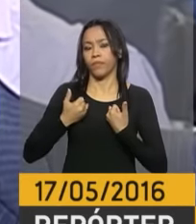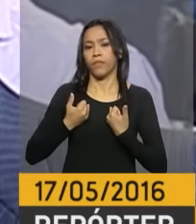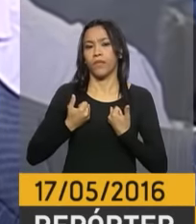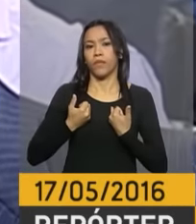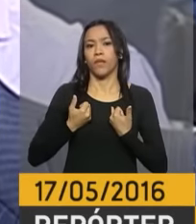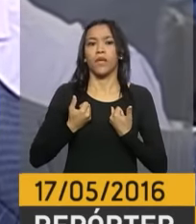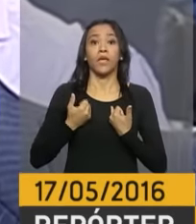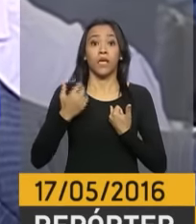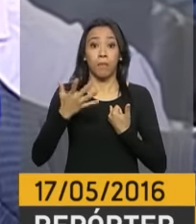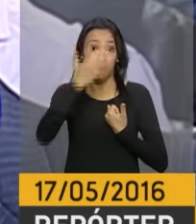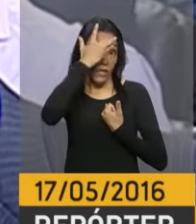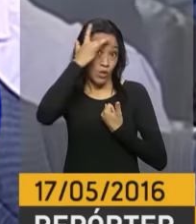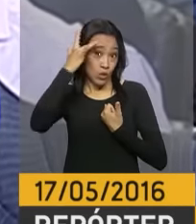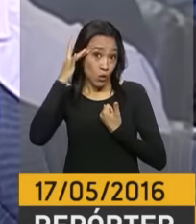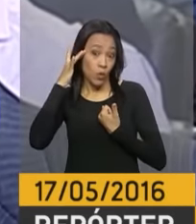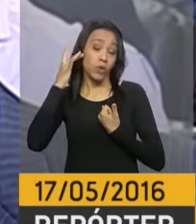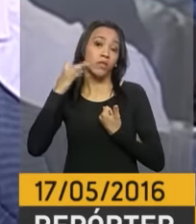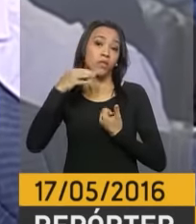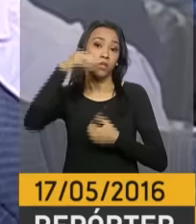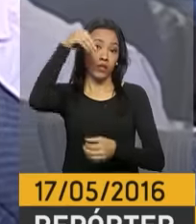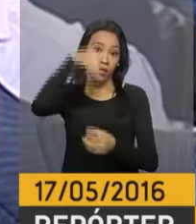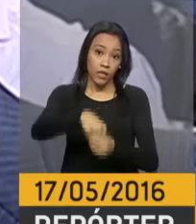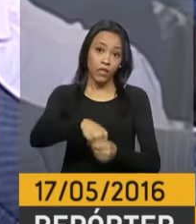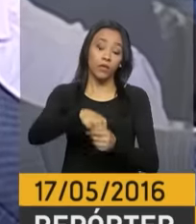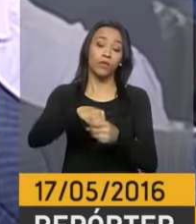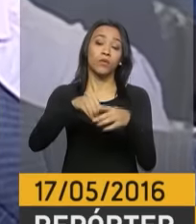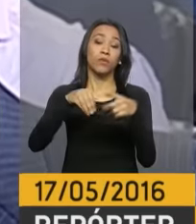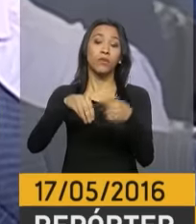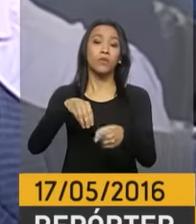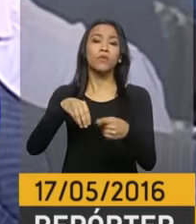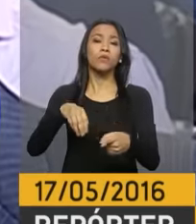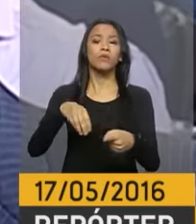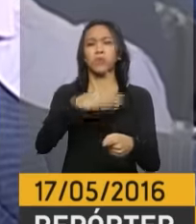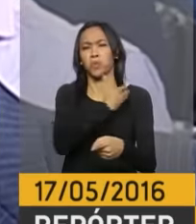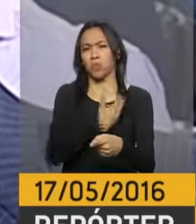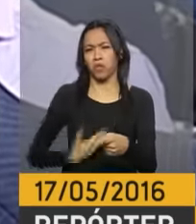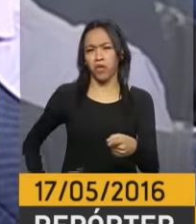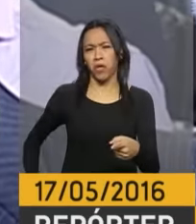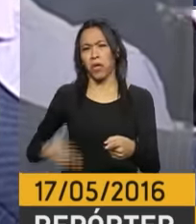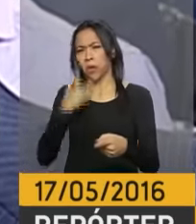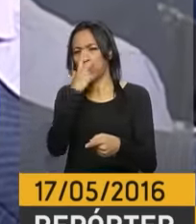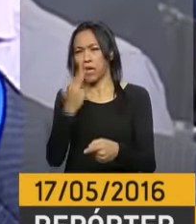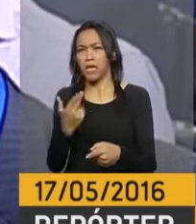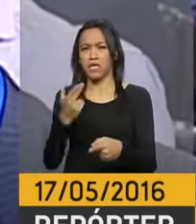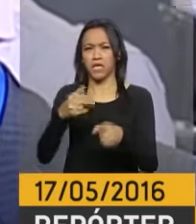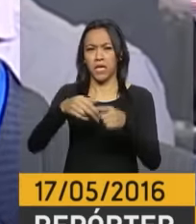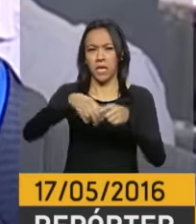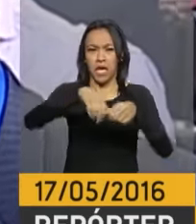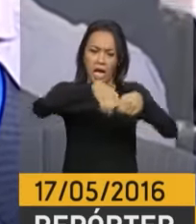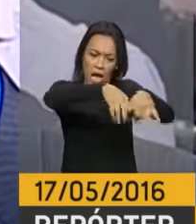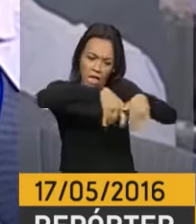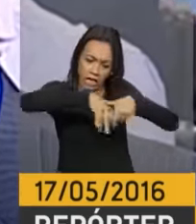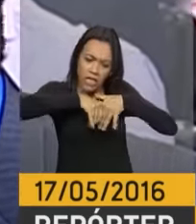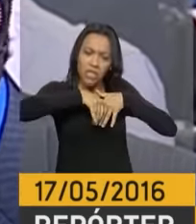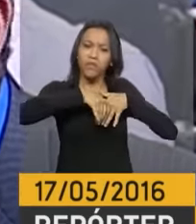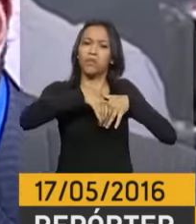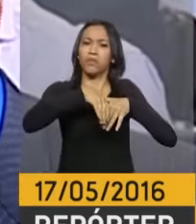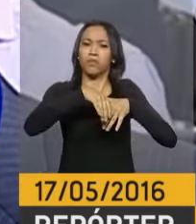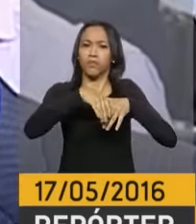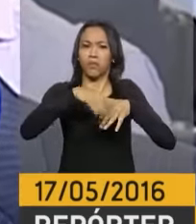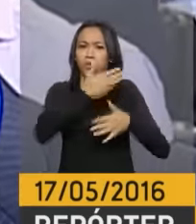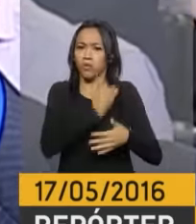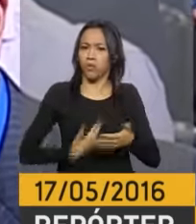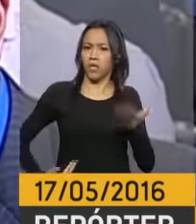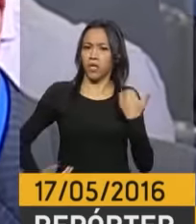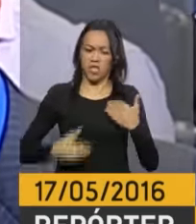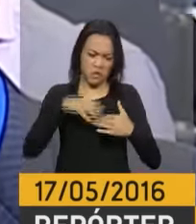membros do governo saínte teriam apagado arquivos de computador, teriam destruído coisas. Eu queria saber se no Ministério da Fazenda, o senhor disse que